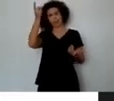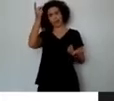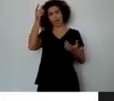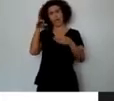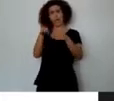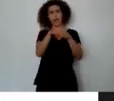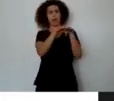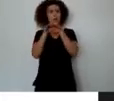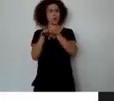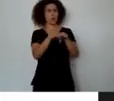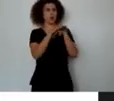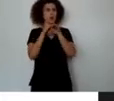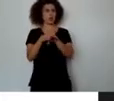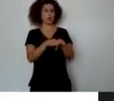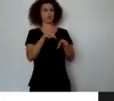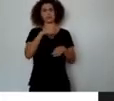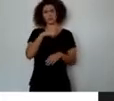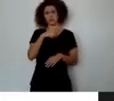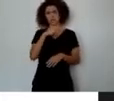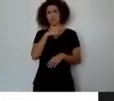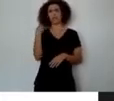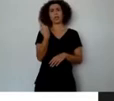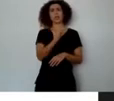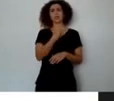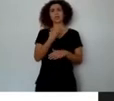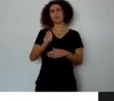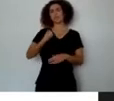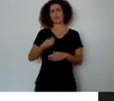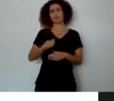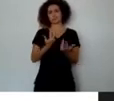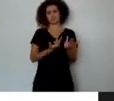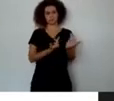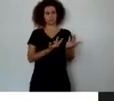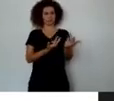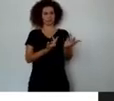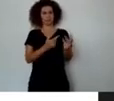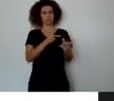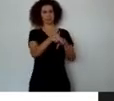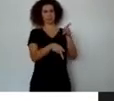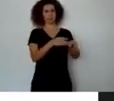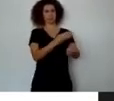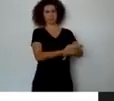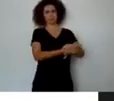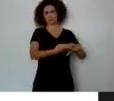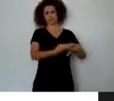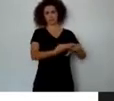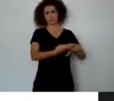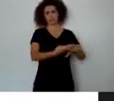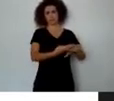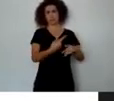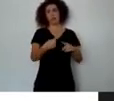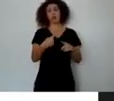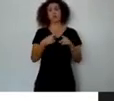Brasil, de que nós conseguimos conviver de forma tranquila com o racismo, por causa da